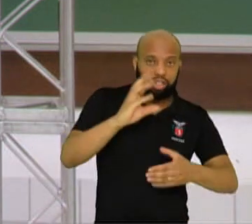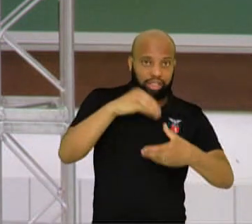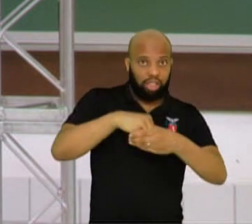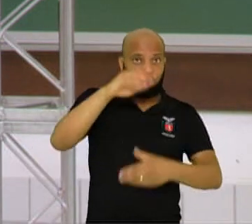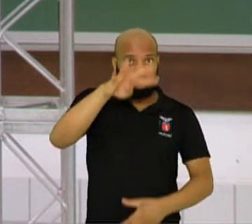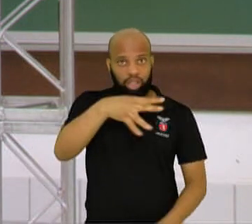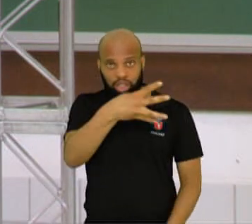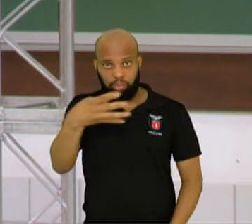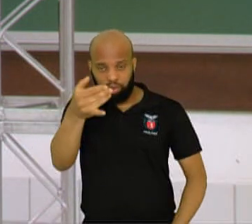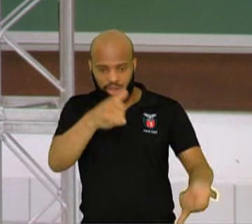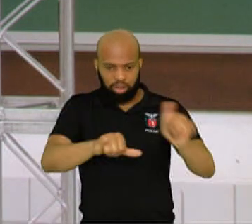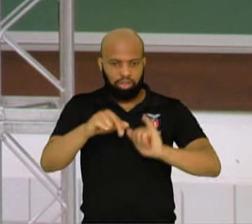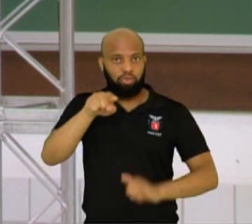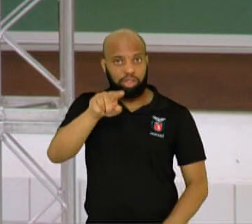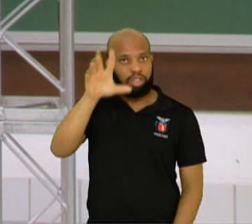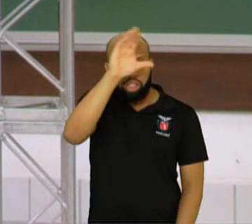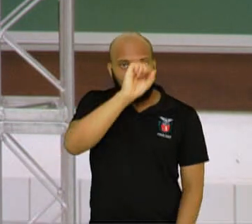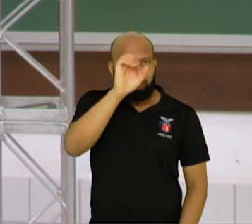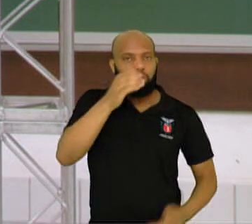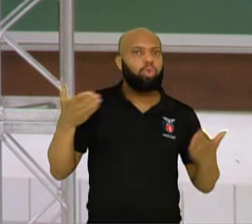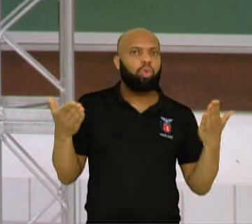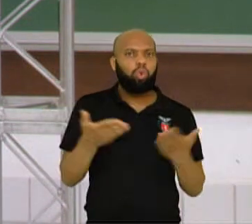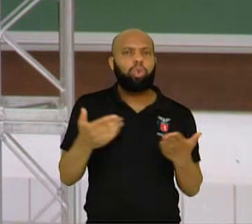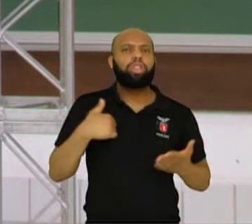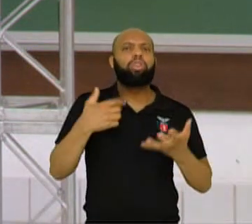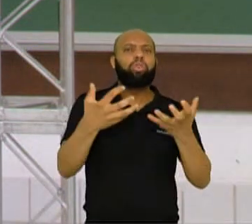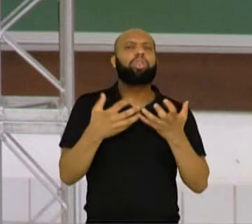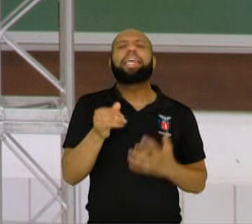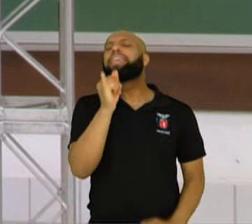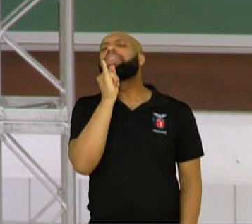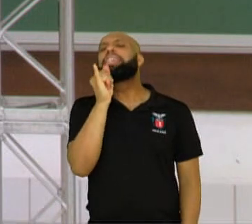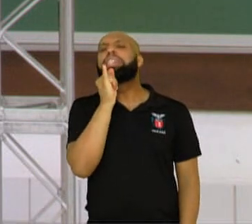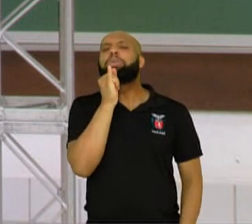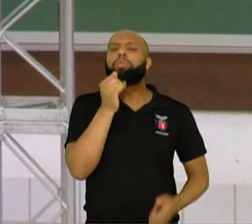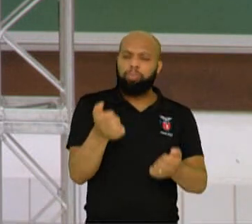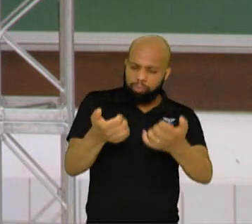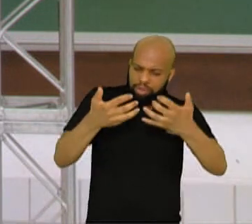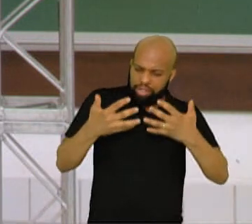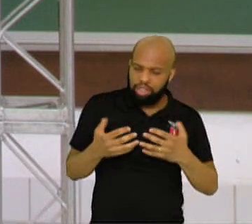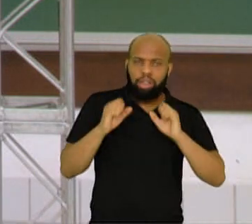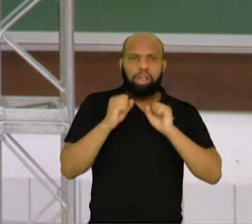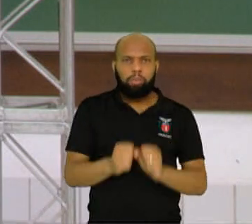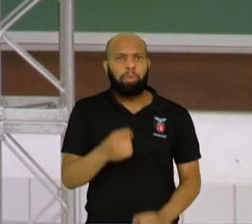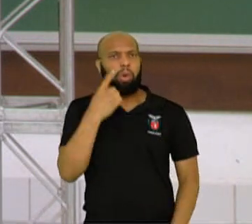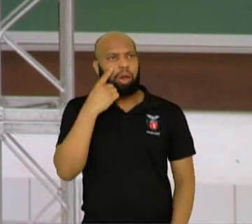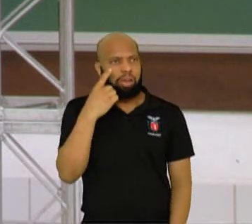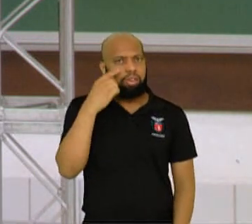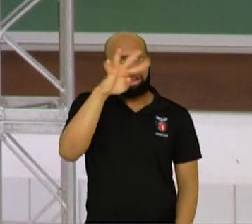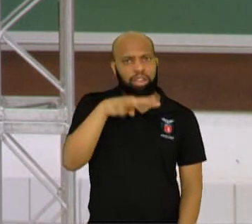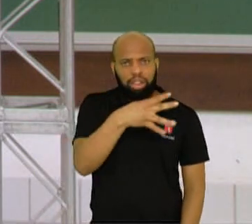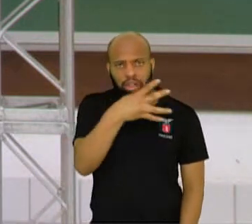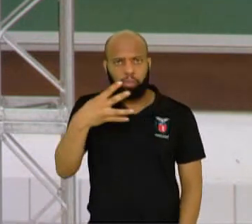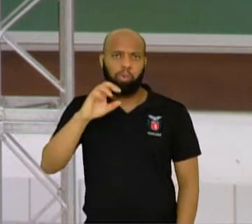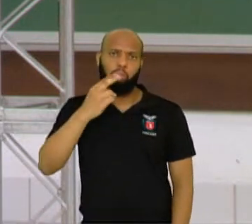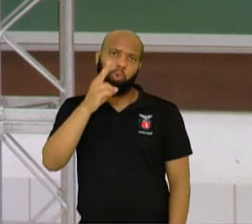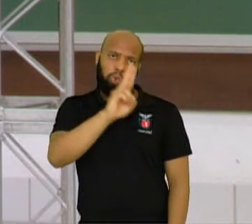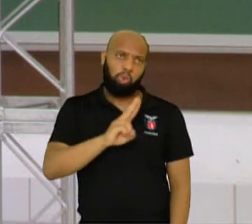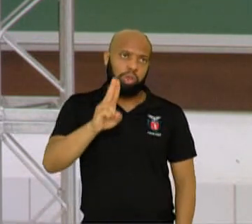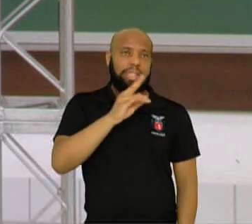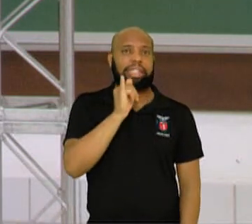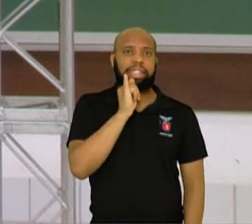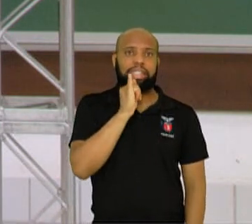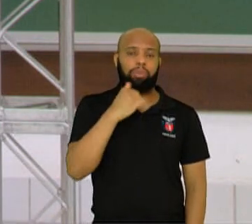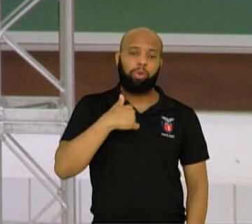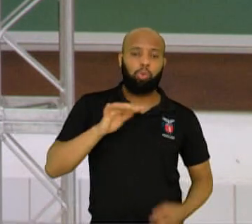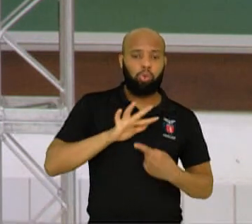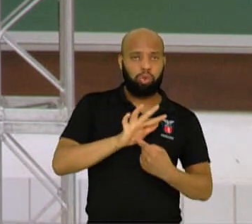periódica? Você aprendeu na aula de hoje. Eu gostaria de alguns exemplos. Você pode consultar uma tabela periódica ou usar os exemplos